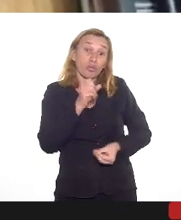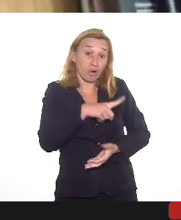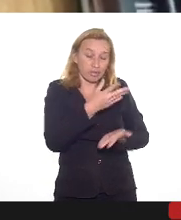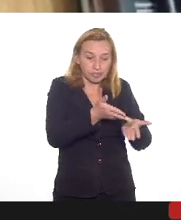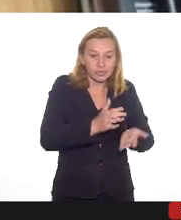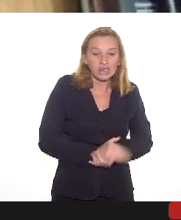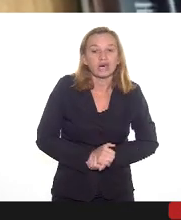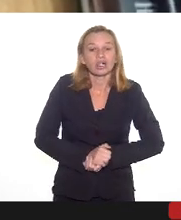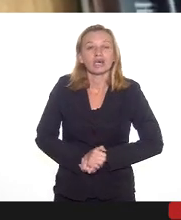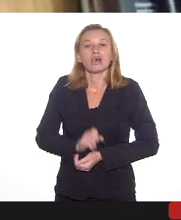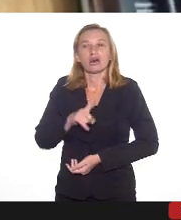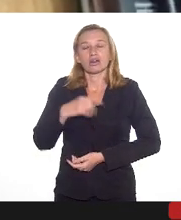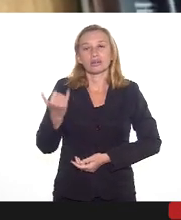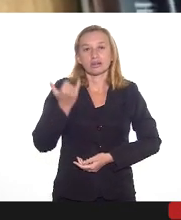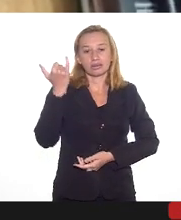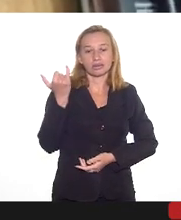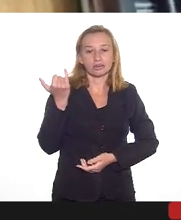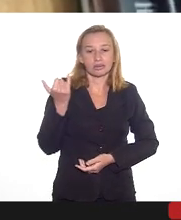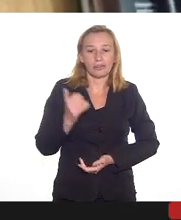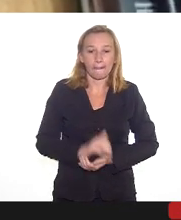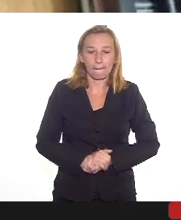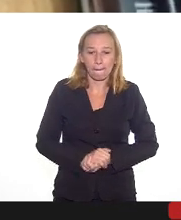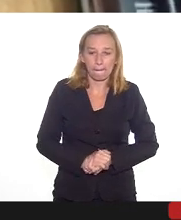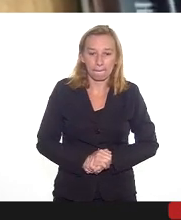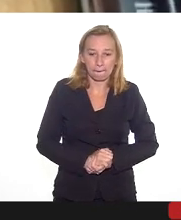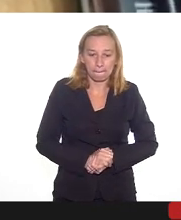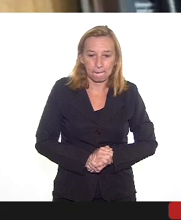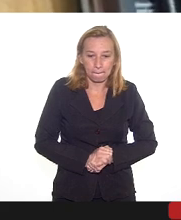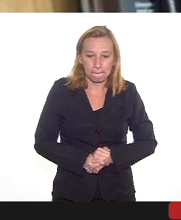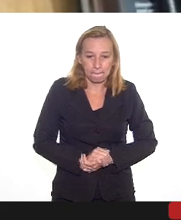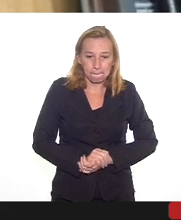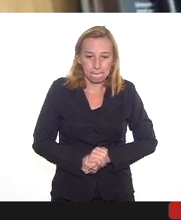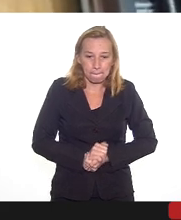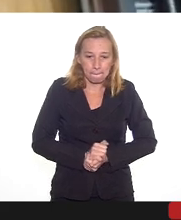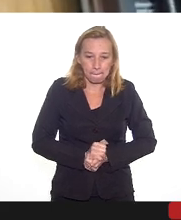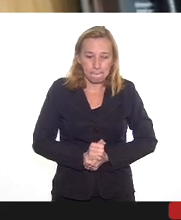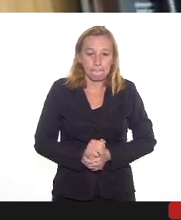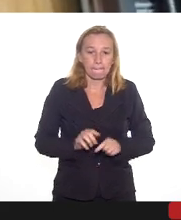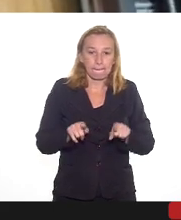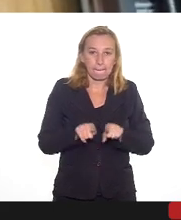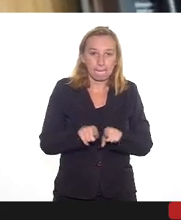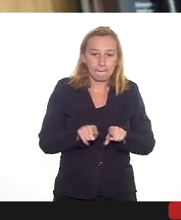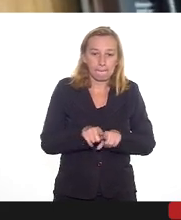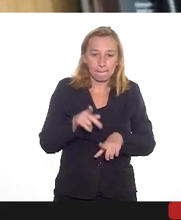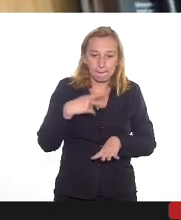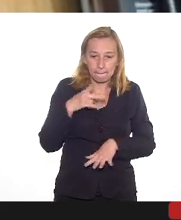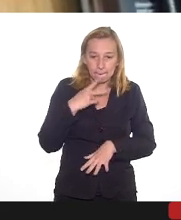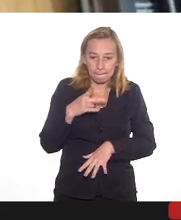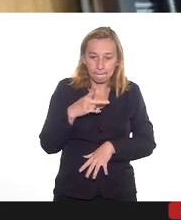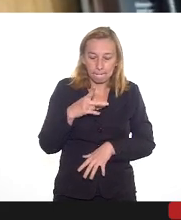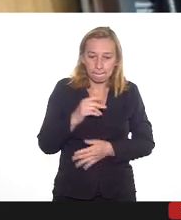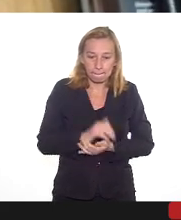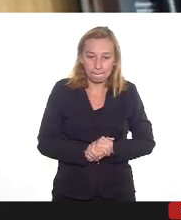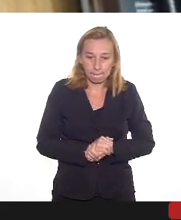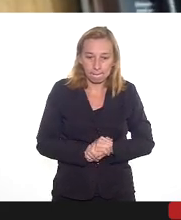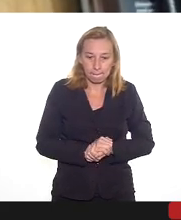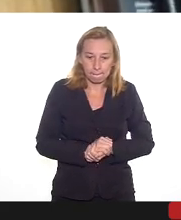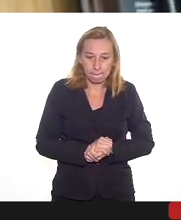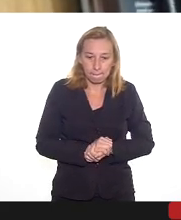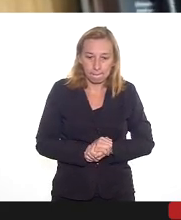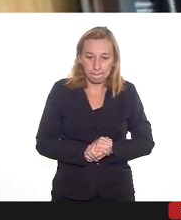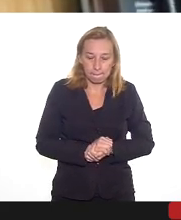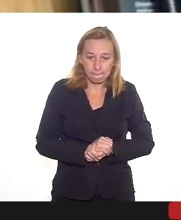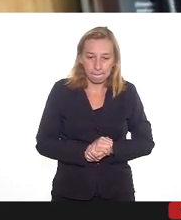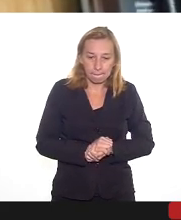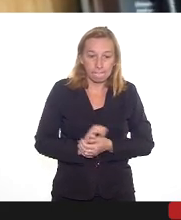Então, assim, isso é importante até para também falando sobre a fala, dando